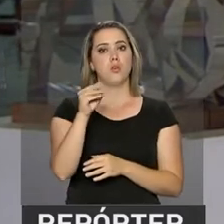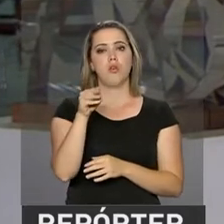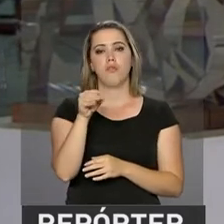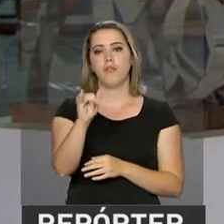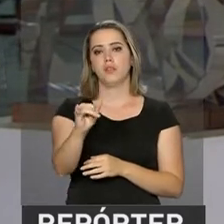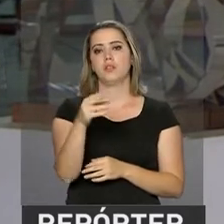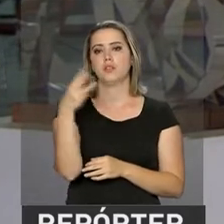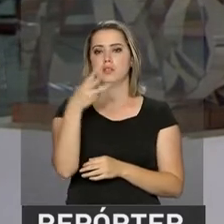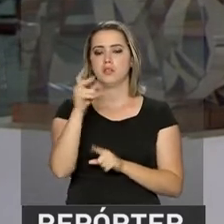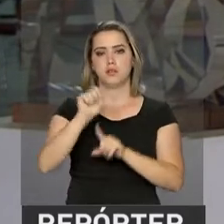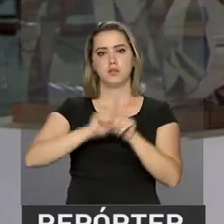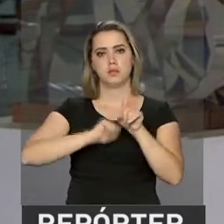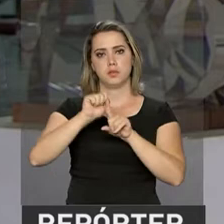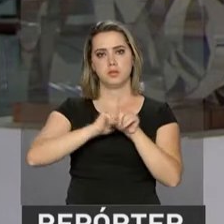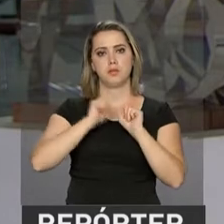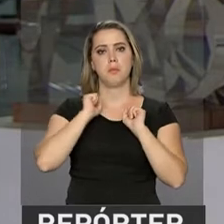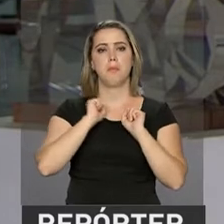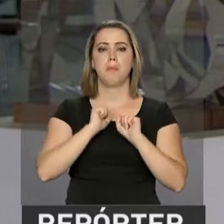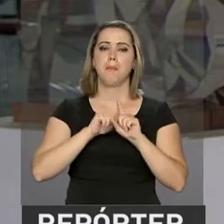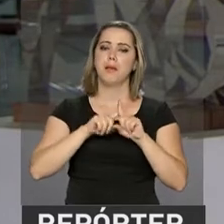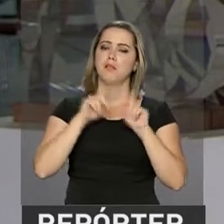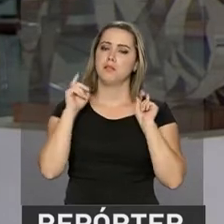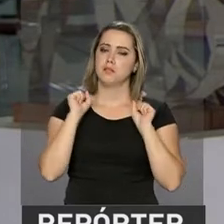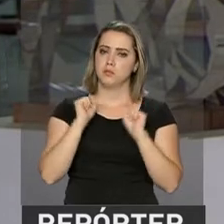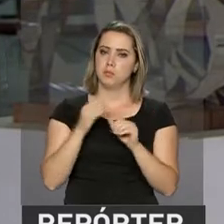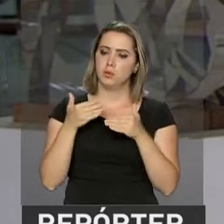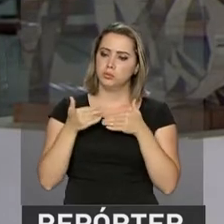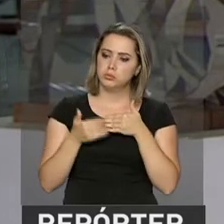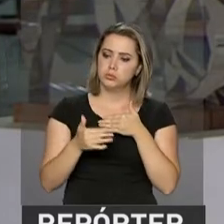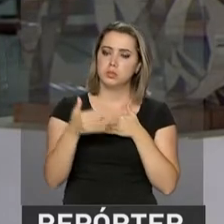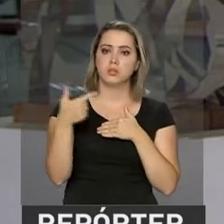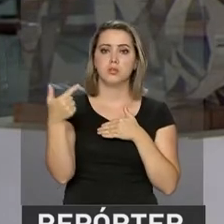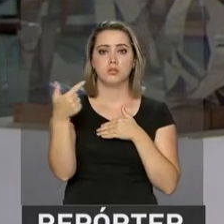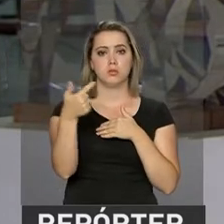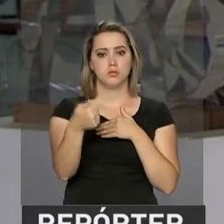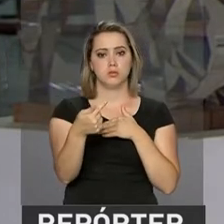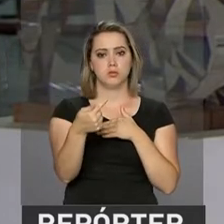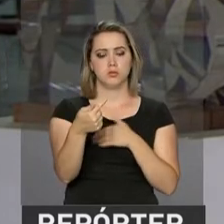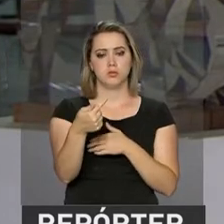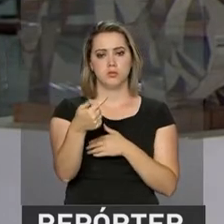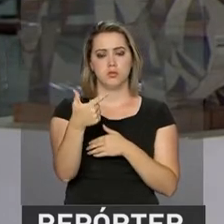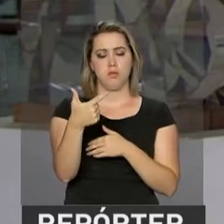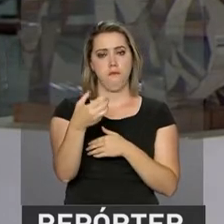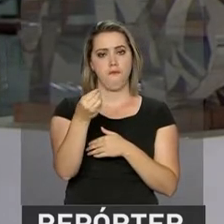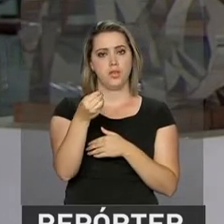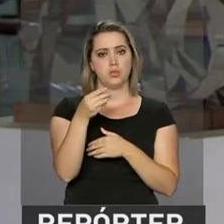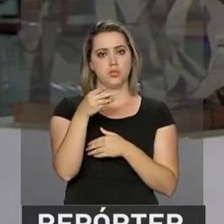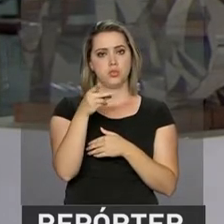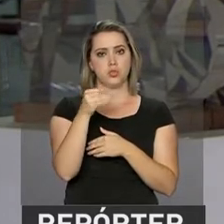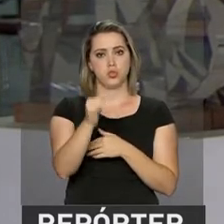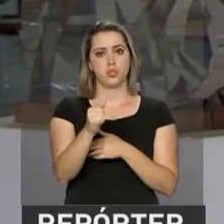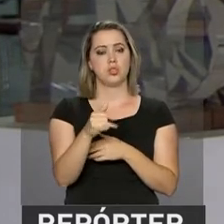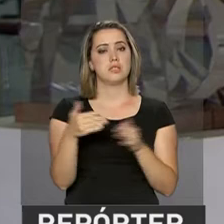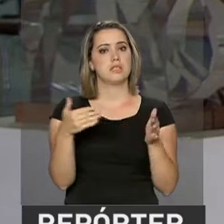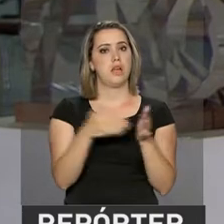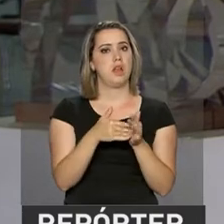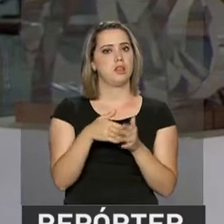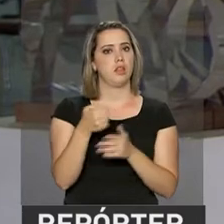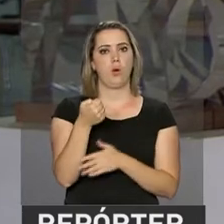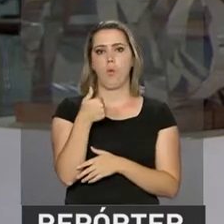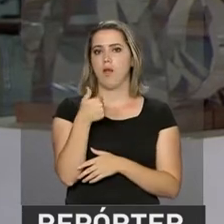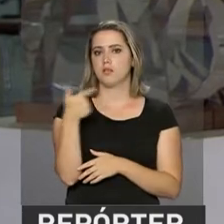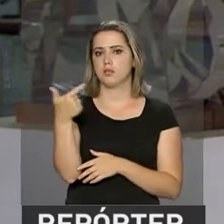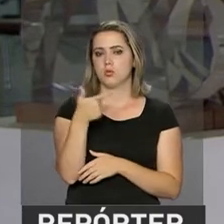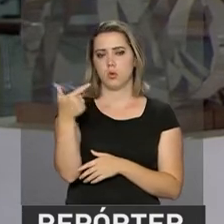dias, 3 meses, mas também poderá ser estendida a até 720 dias, ou seja, quase